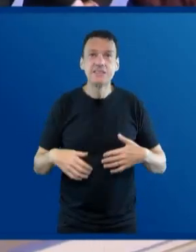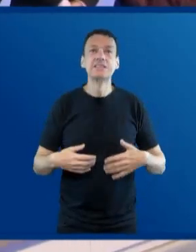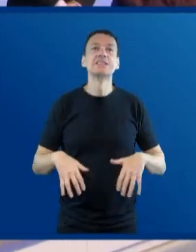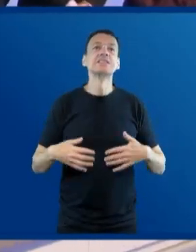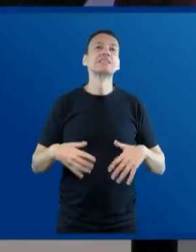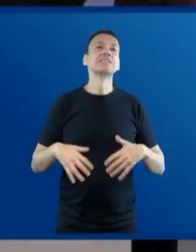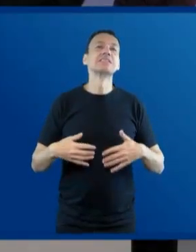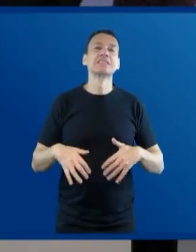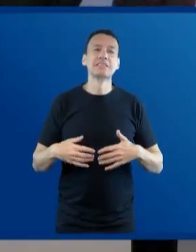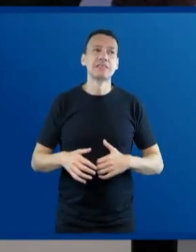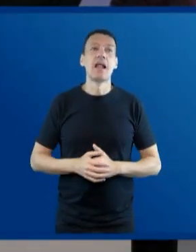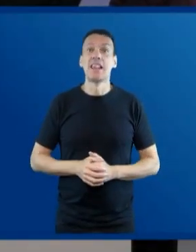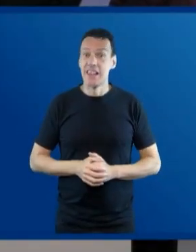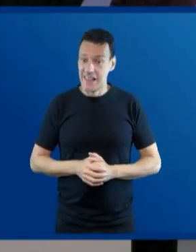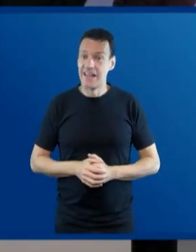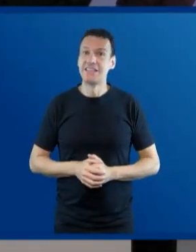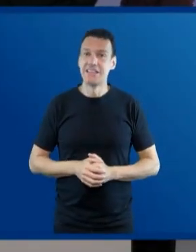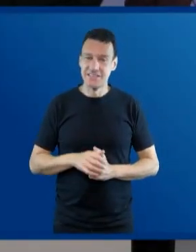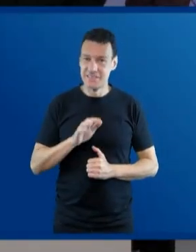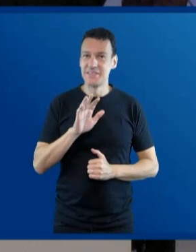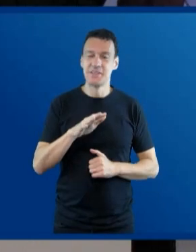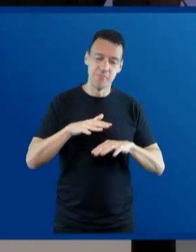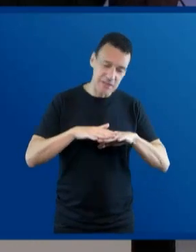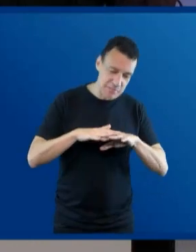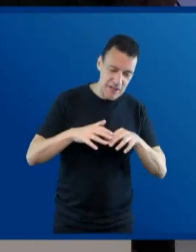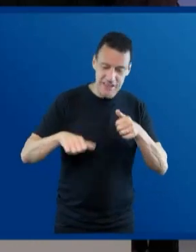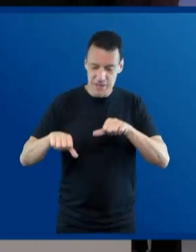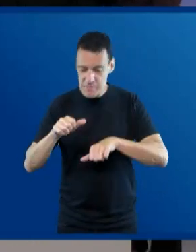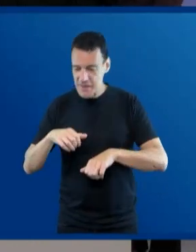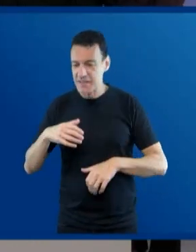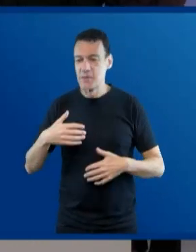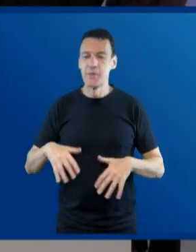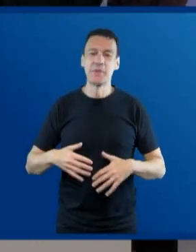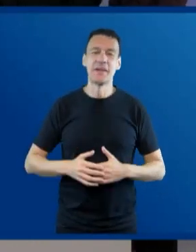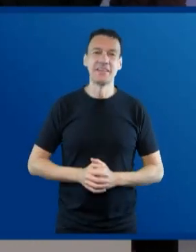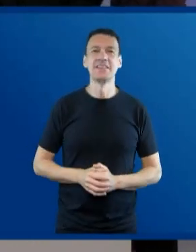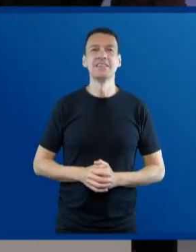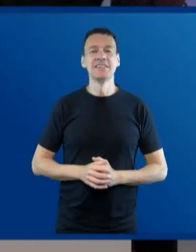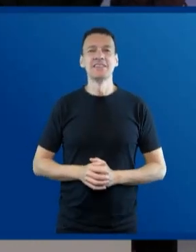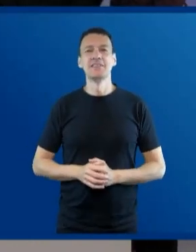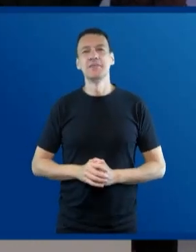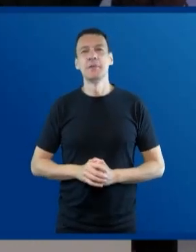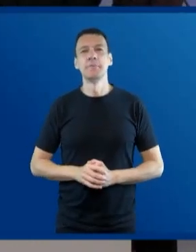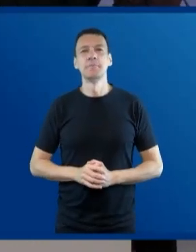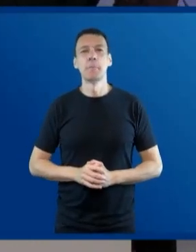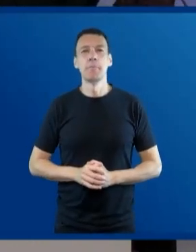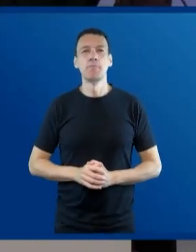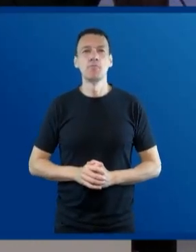aqui exatas na veia, hein? Deixa eu ver, esqueci de algum representante, Marina?